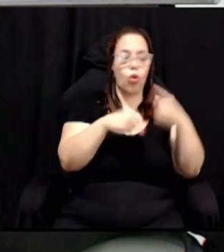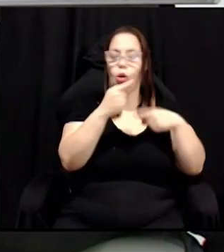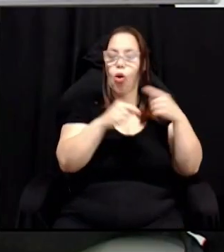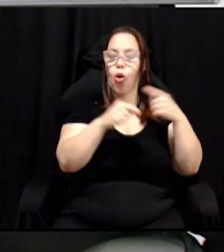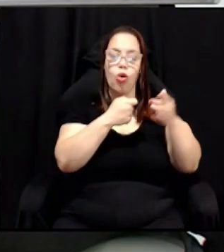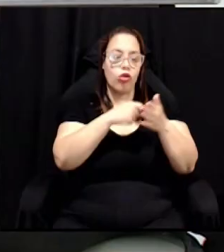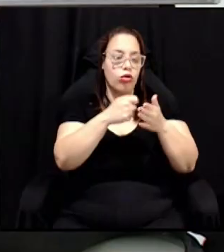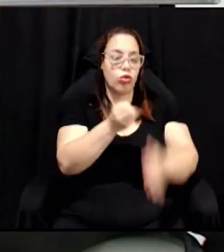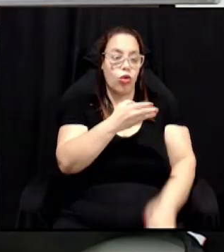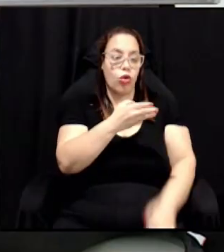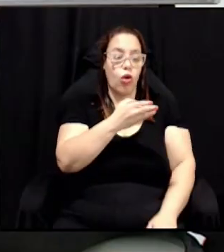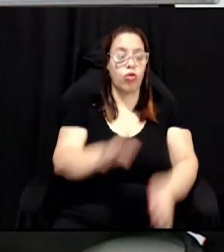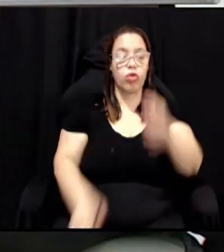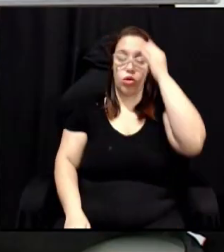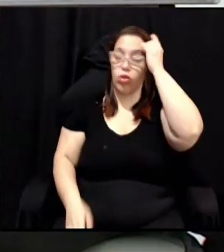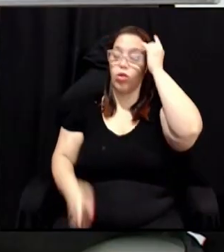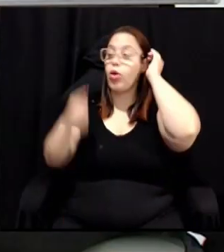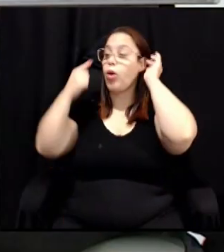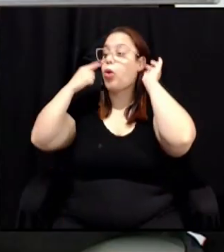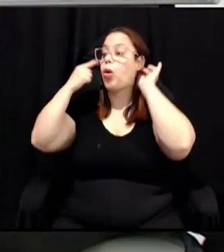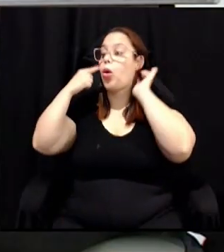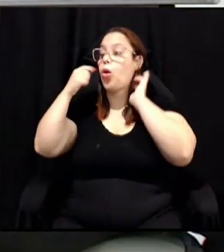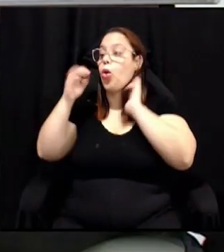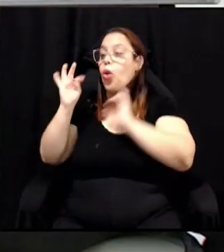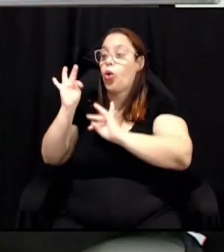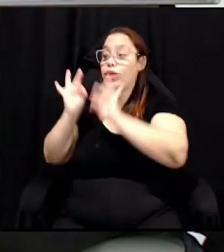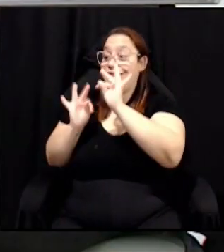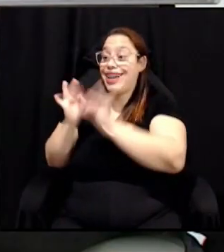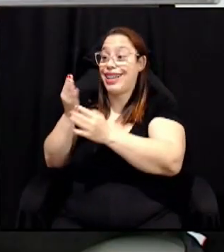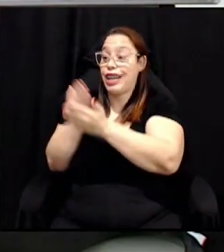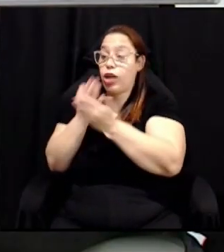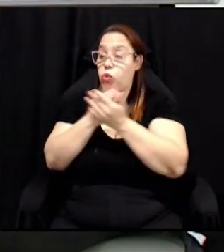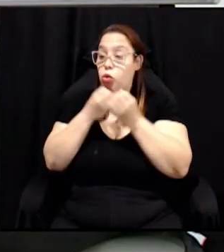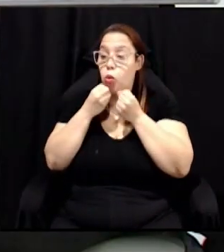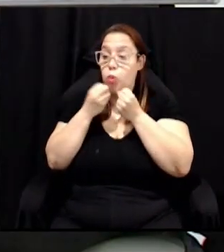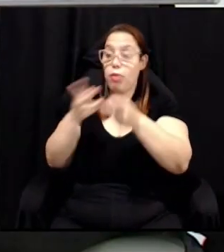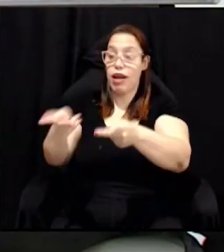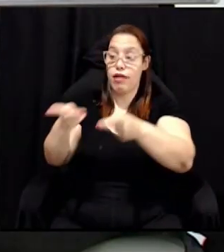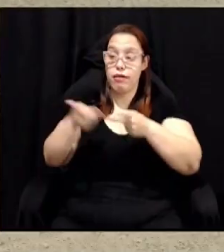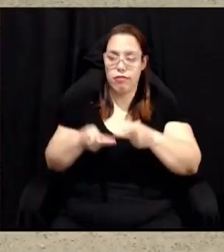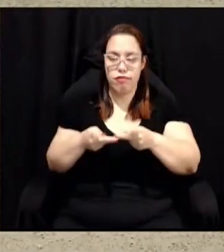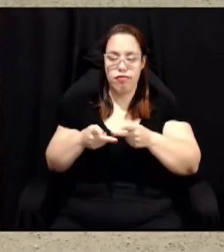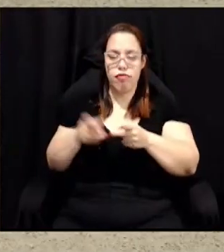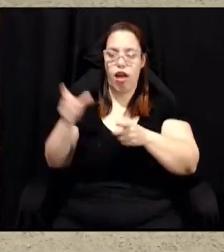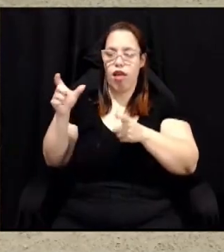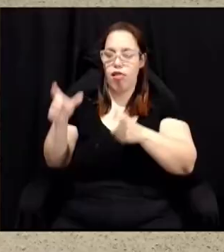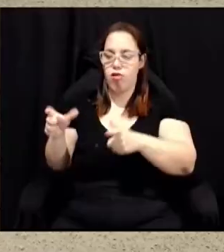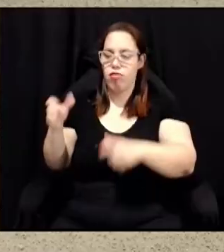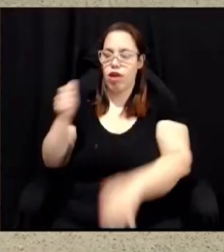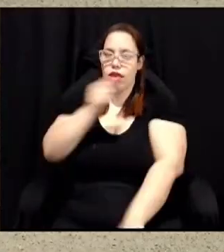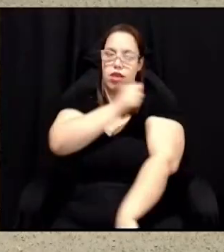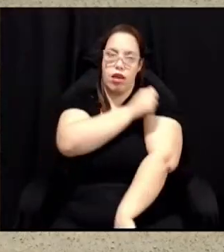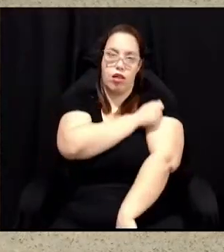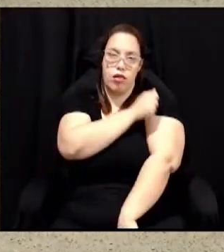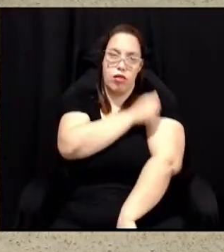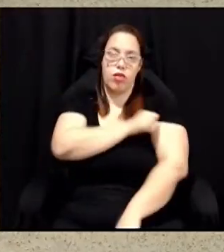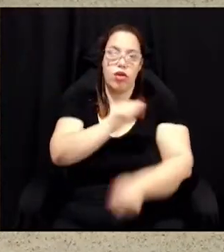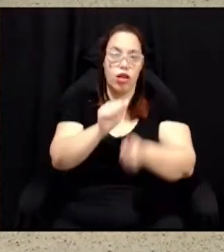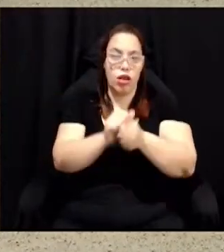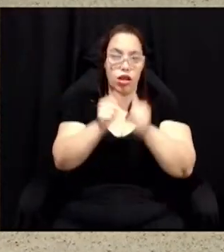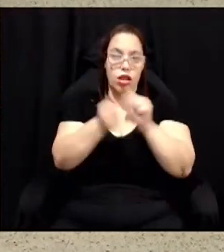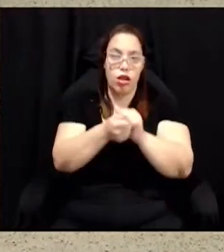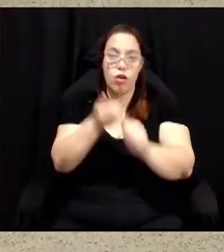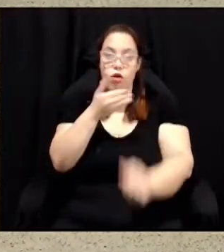André. Olha, eu acho que toda técnica de estudo é muito bem-vinda. Cada aluno tem um jeito que se adequa melhor à sua técnica de